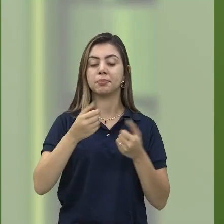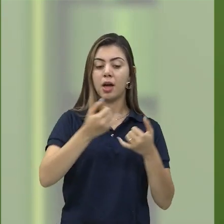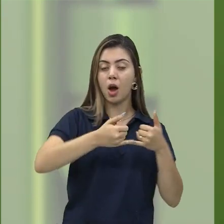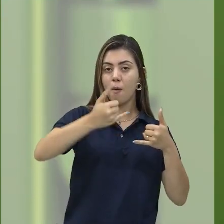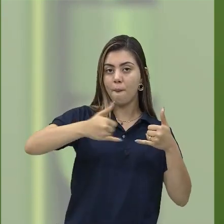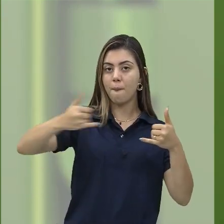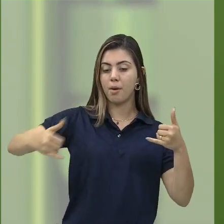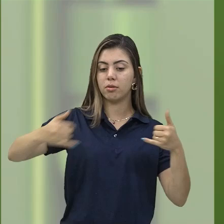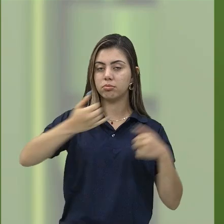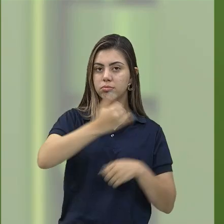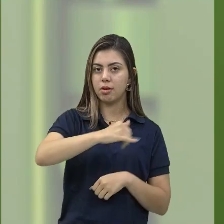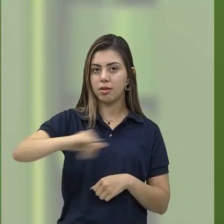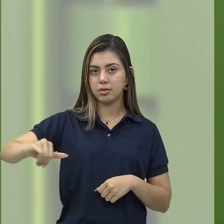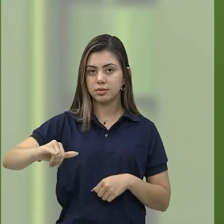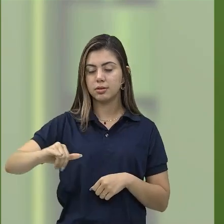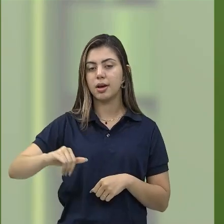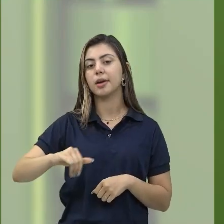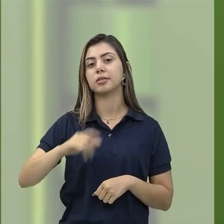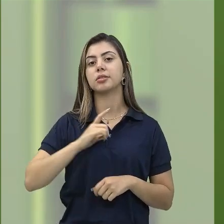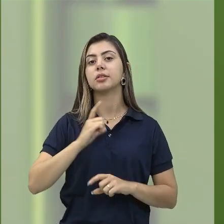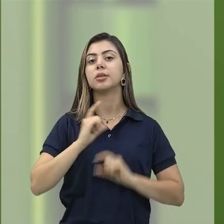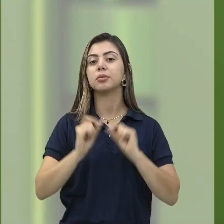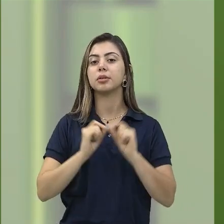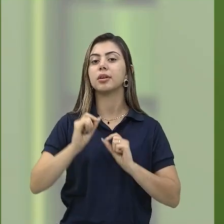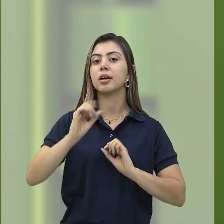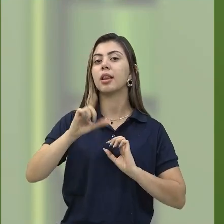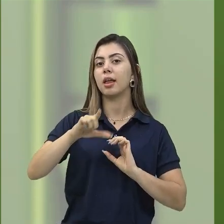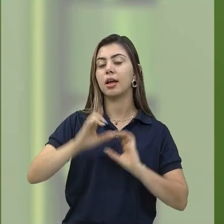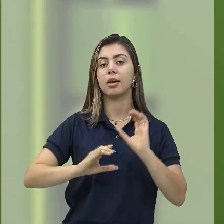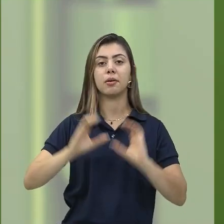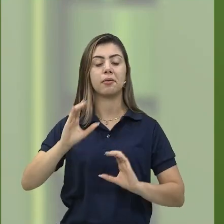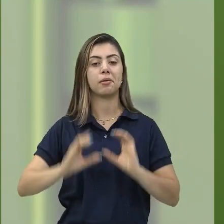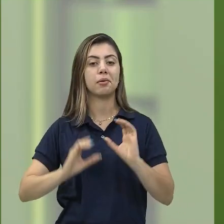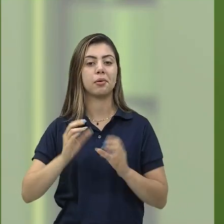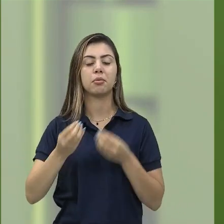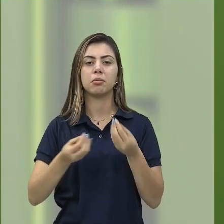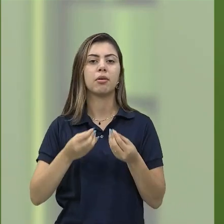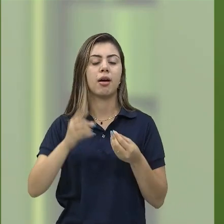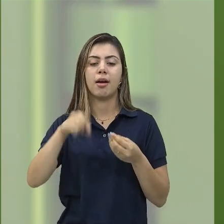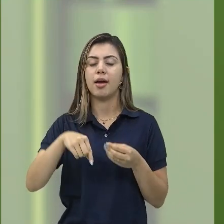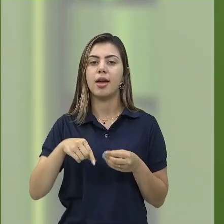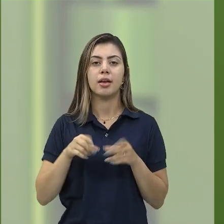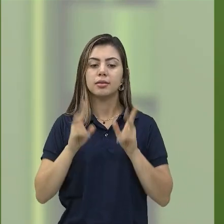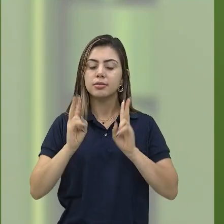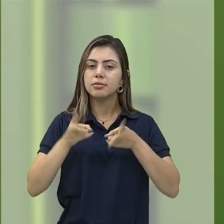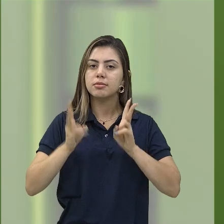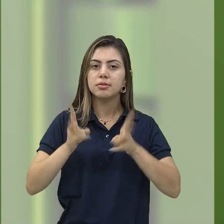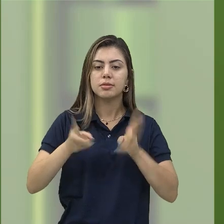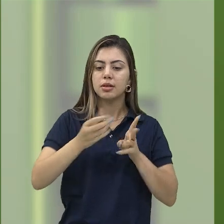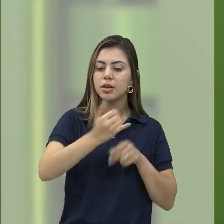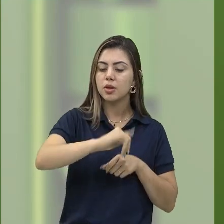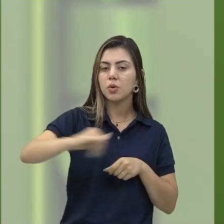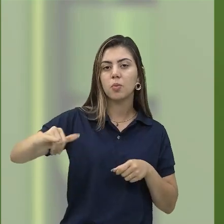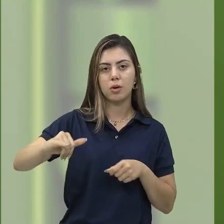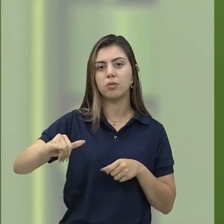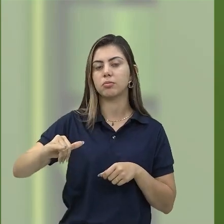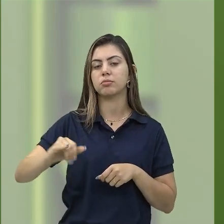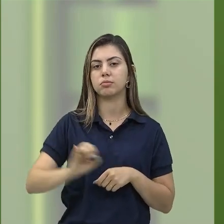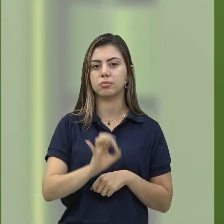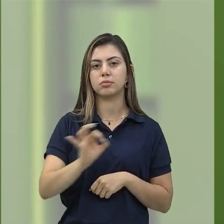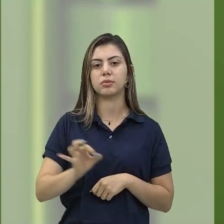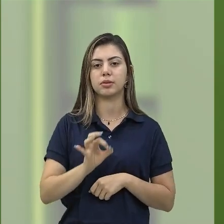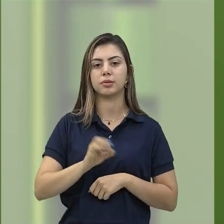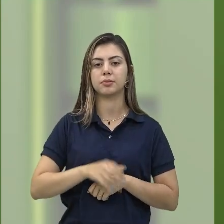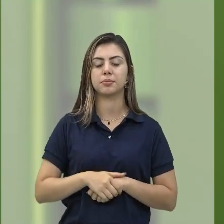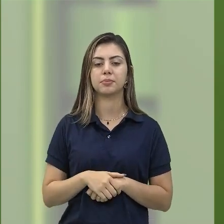passa por uma associação em série é sempre a mesma para qualquer um dos resistores associados. Tá legal,